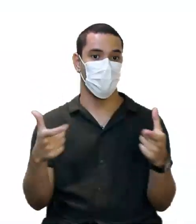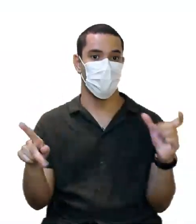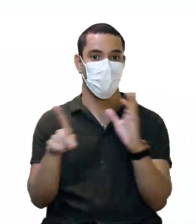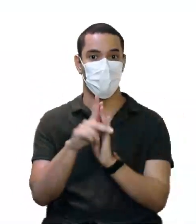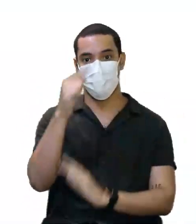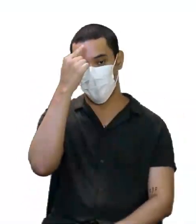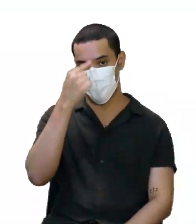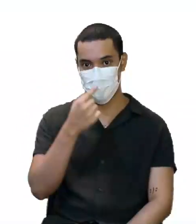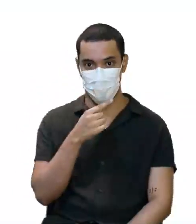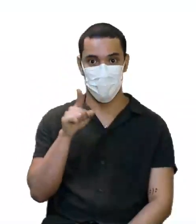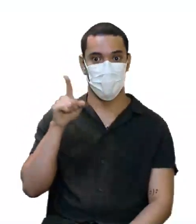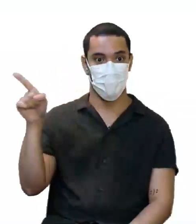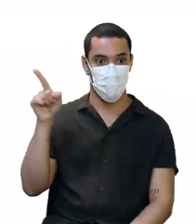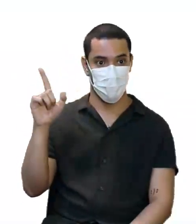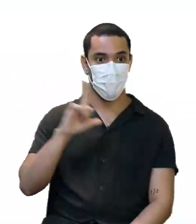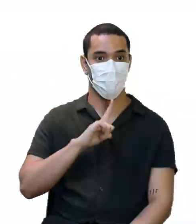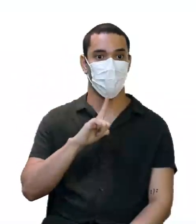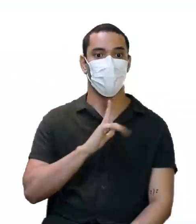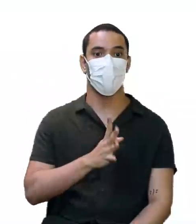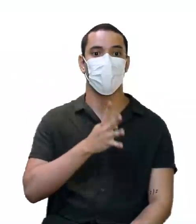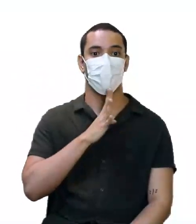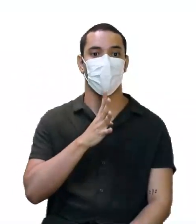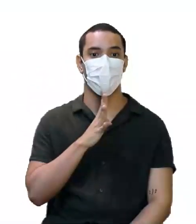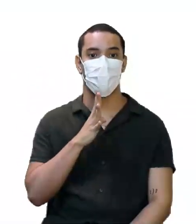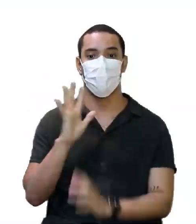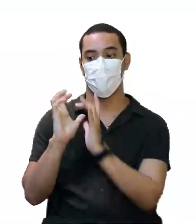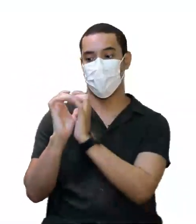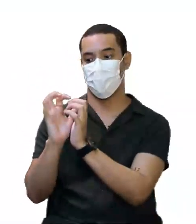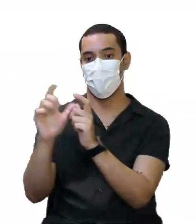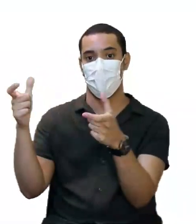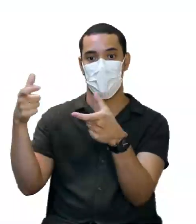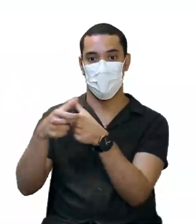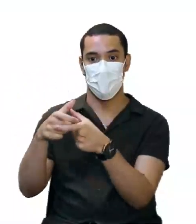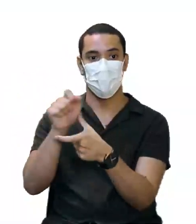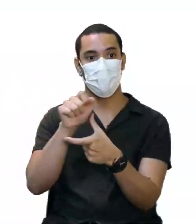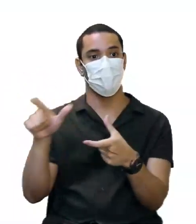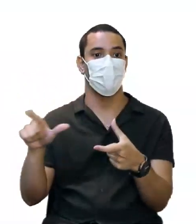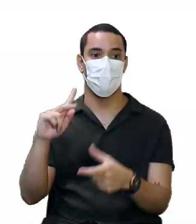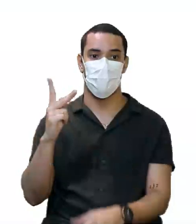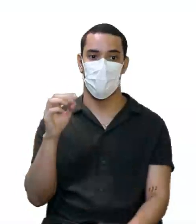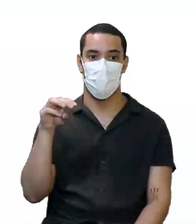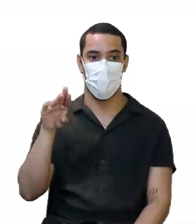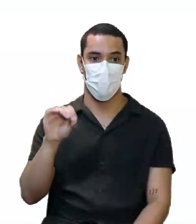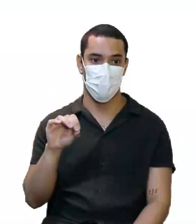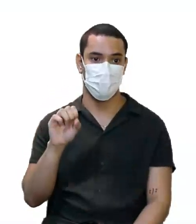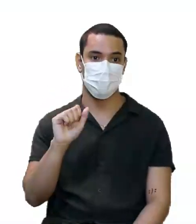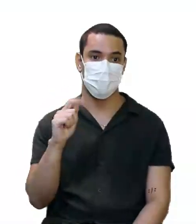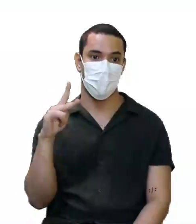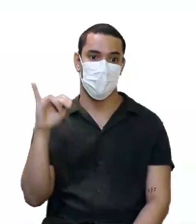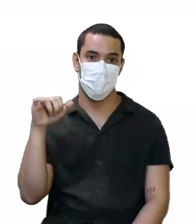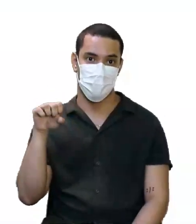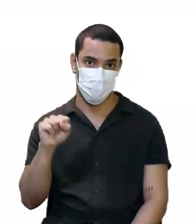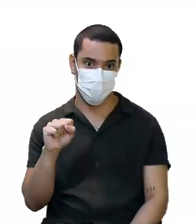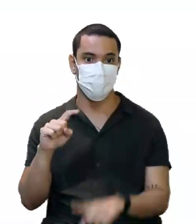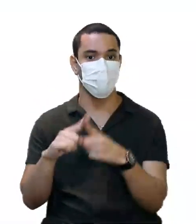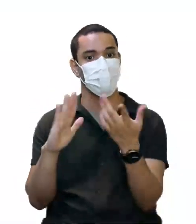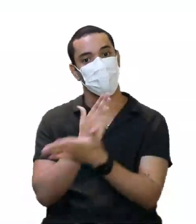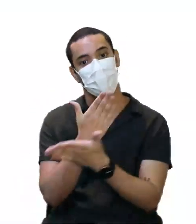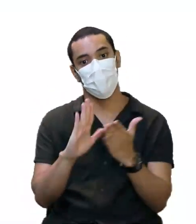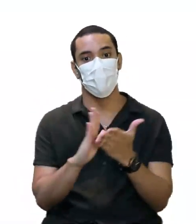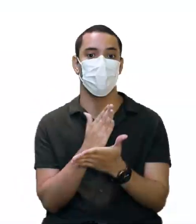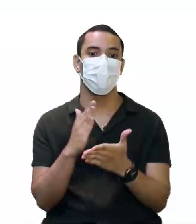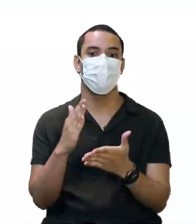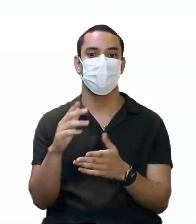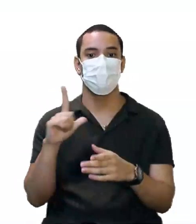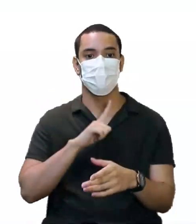de Australopithecus conhecidas tinham o cérebro bem menor que do Homo sapiens, né? Outro gênero de hominídeo. Em alguns casos,